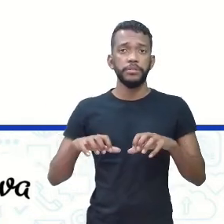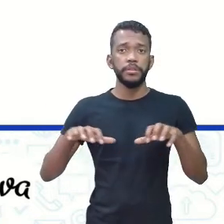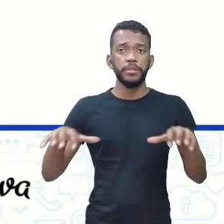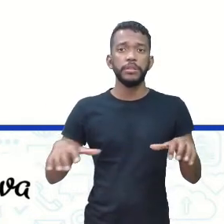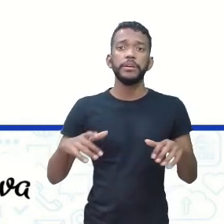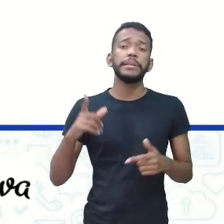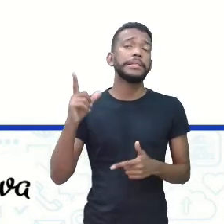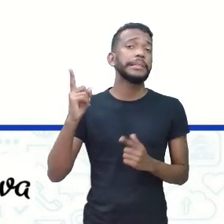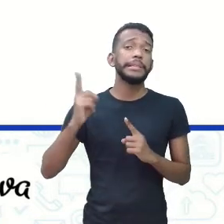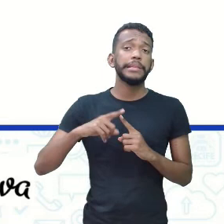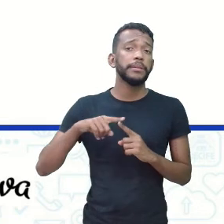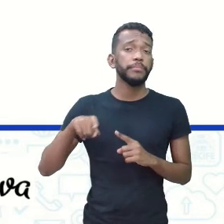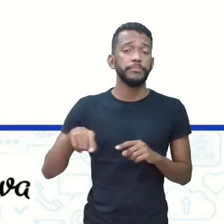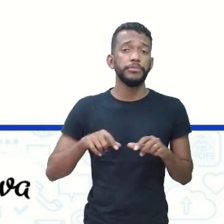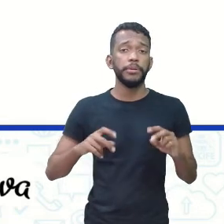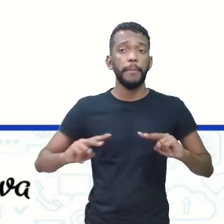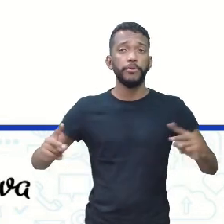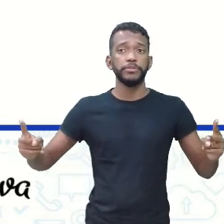de reprodução